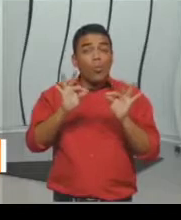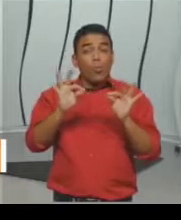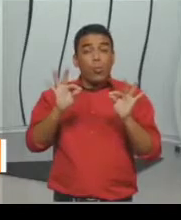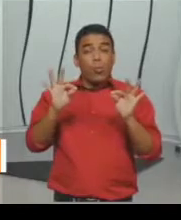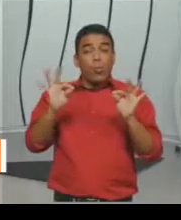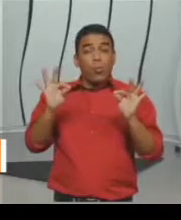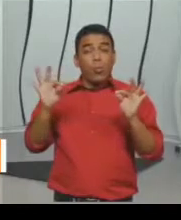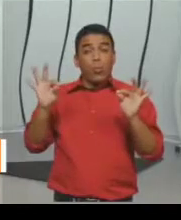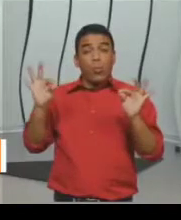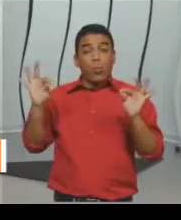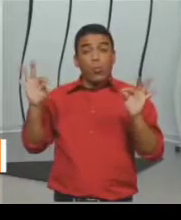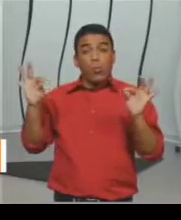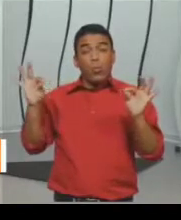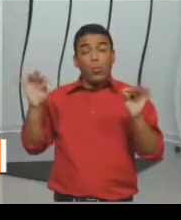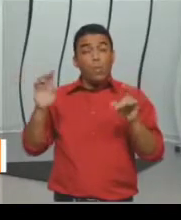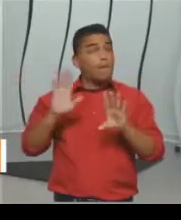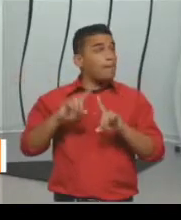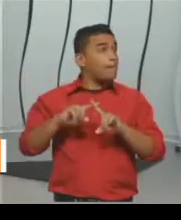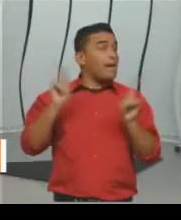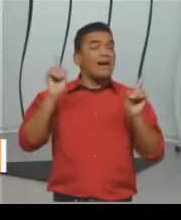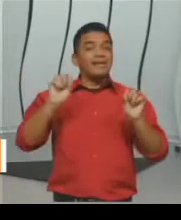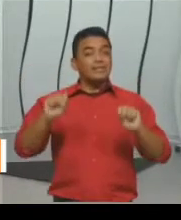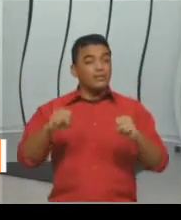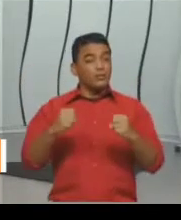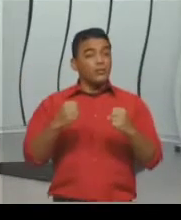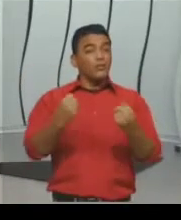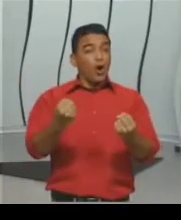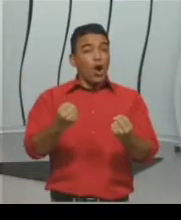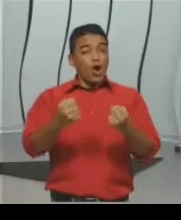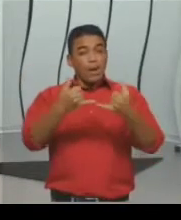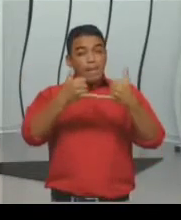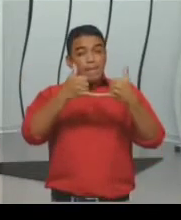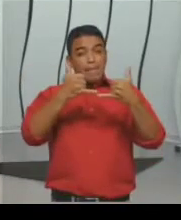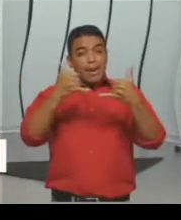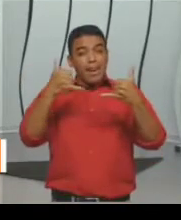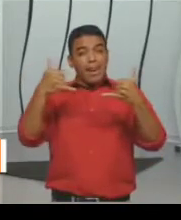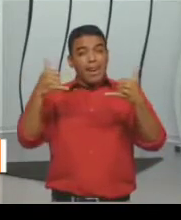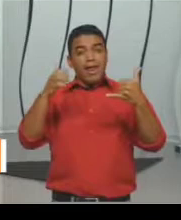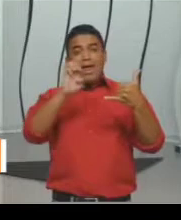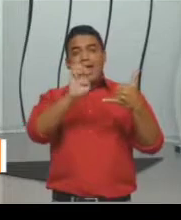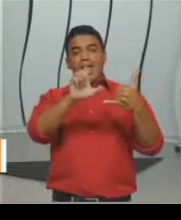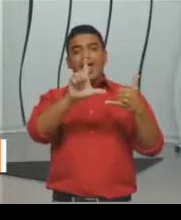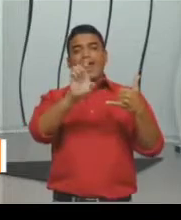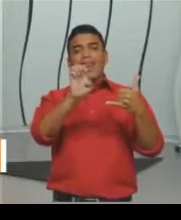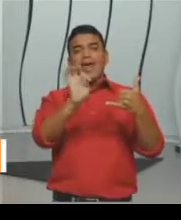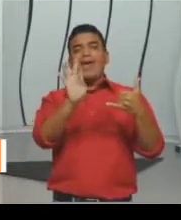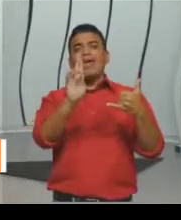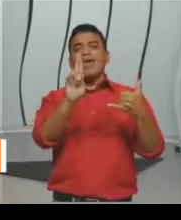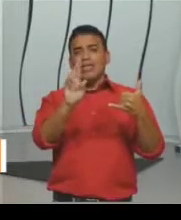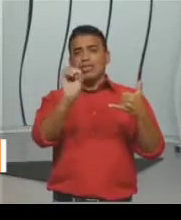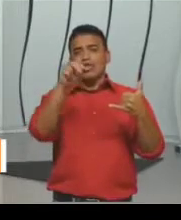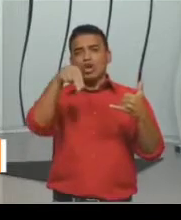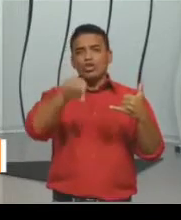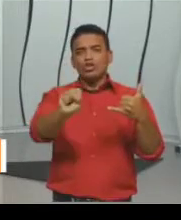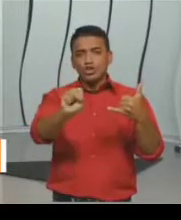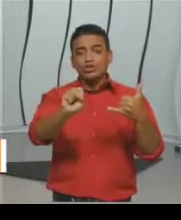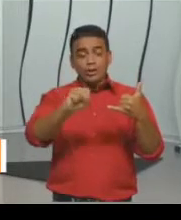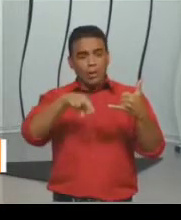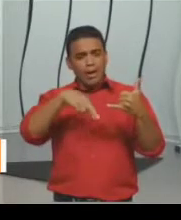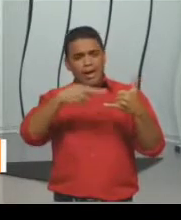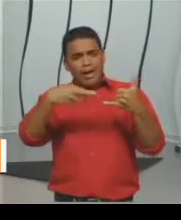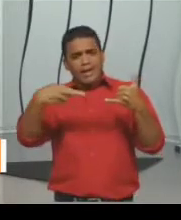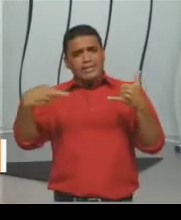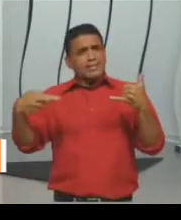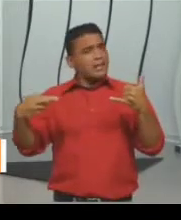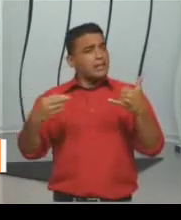resistência ele vai oferecer à passagem de elétrons. E é por isso que ele aquece. Ele está oferecendo uma resistência muito grande à passagem